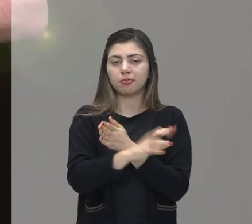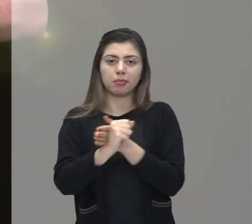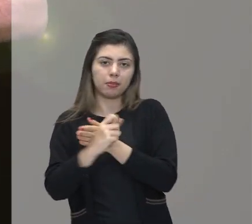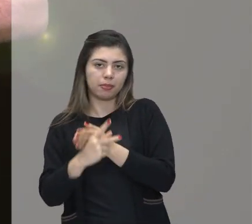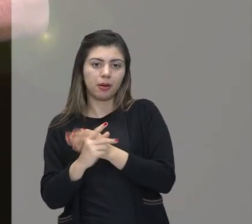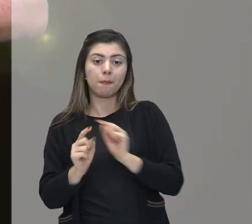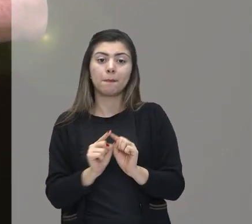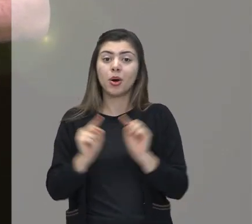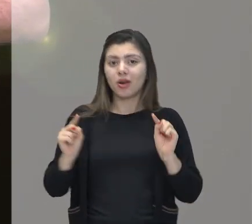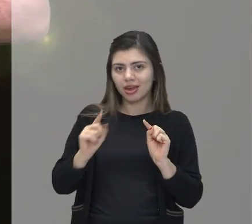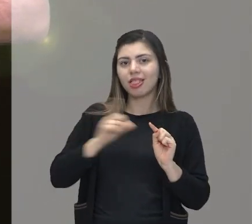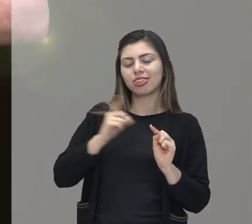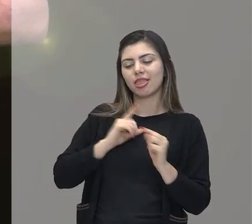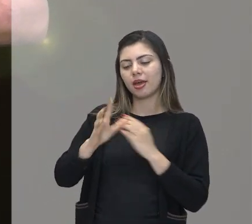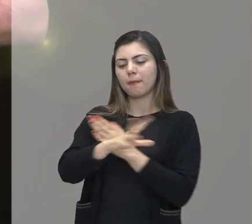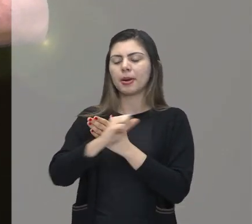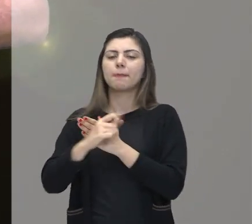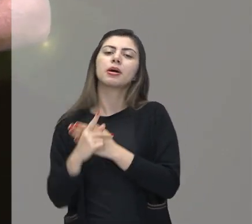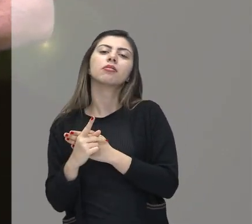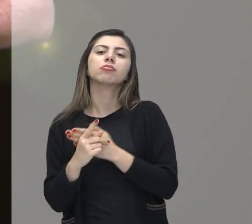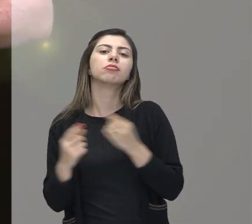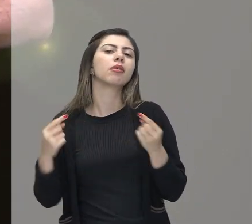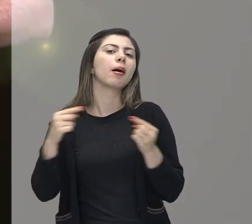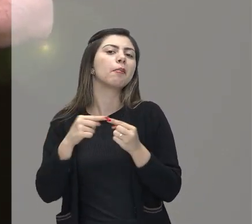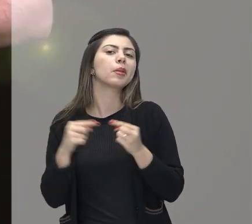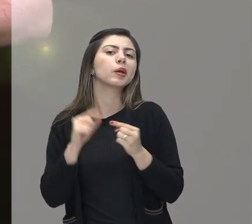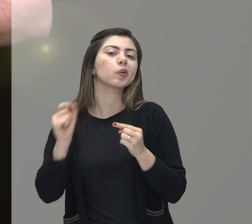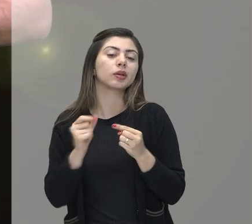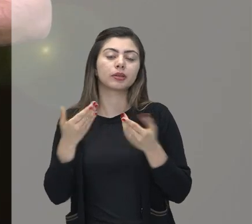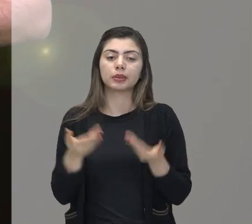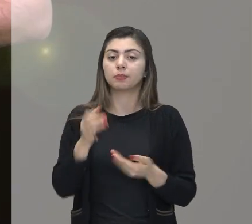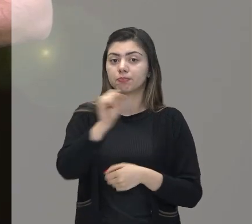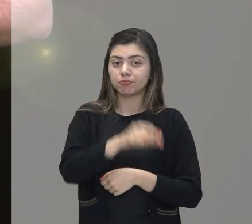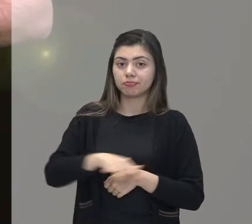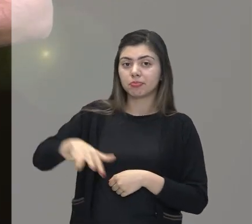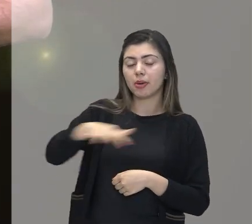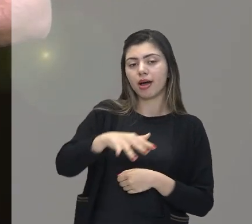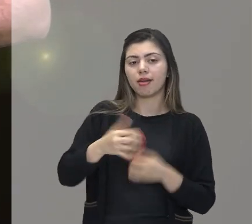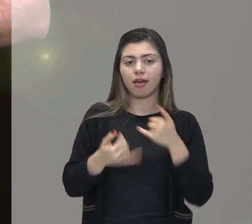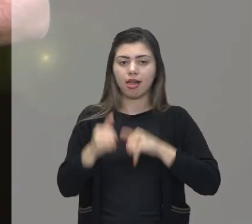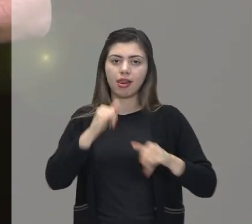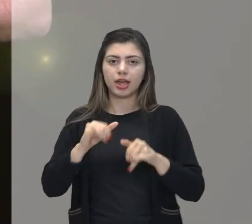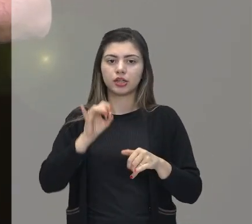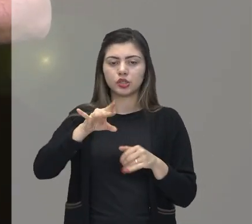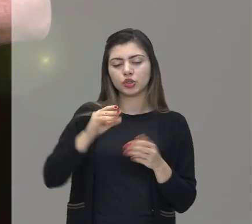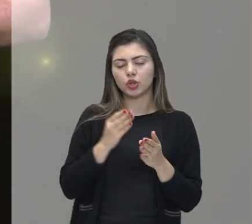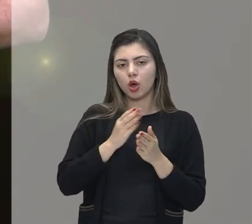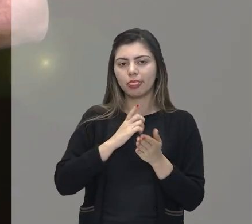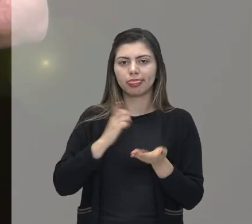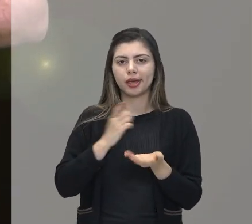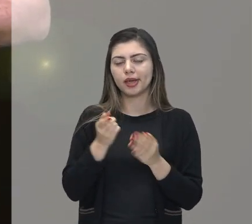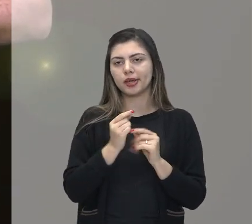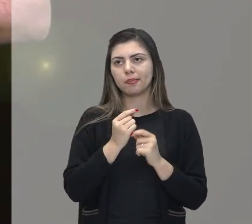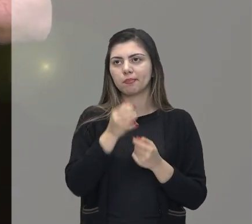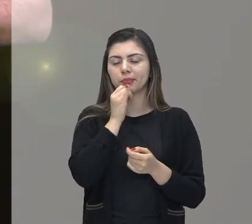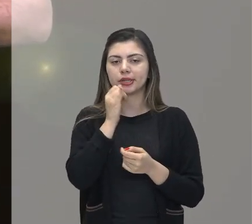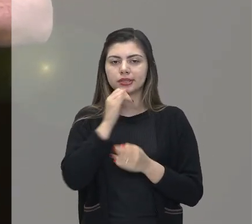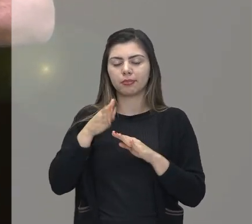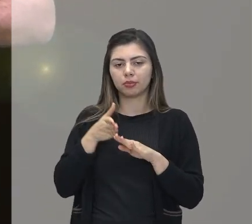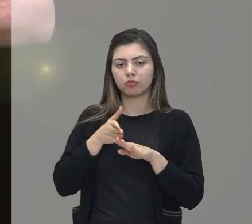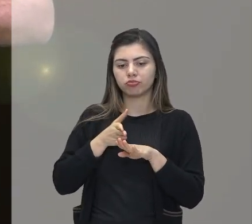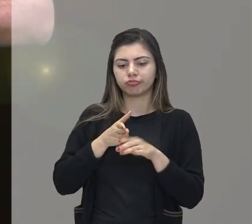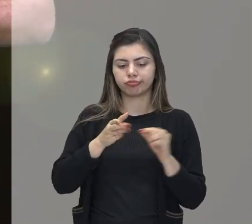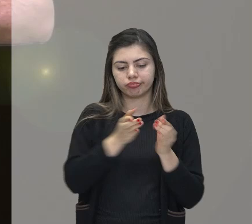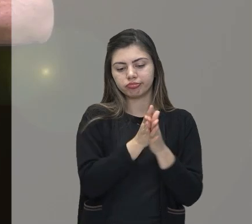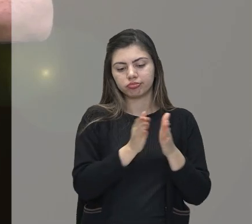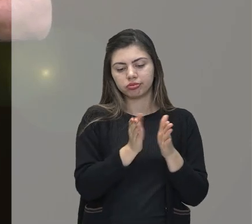luz polarizada. O que é a luz polarizada? O campo elétrico ele fica fixo só em um eixo, só em uma direção. Ele não vai